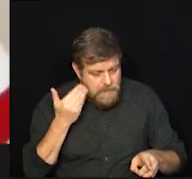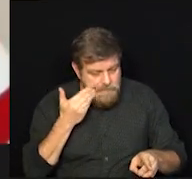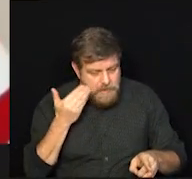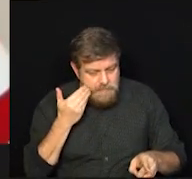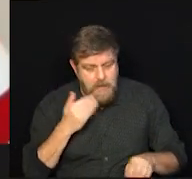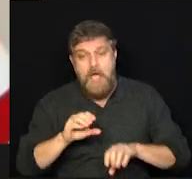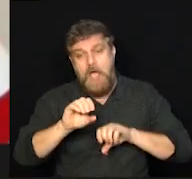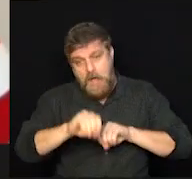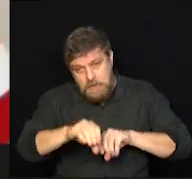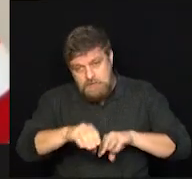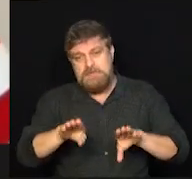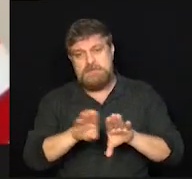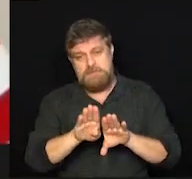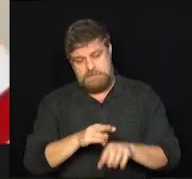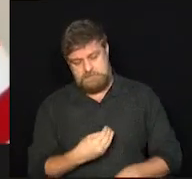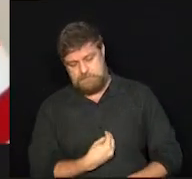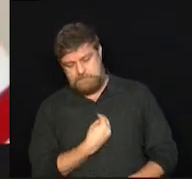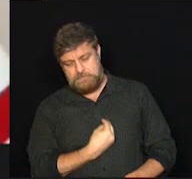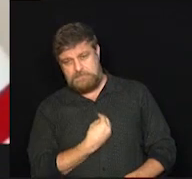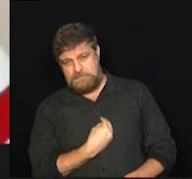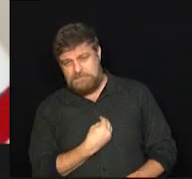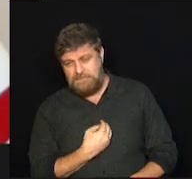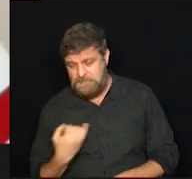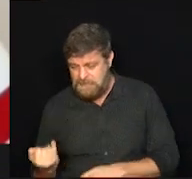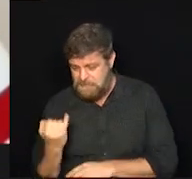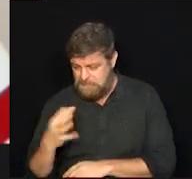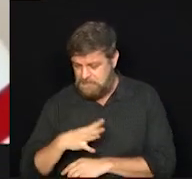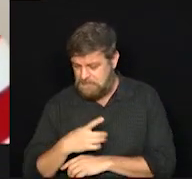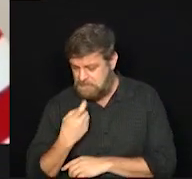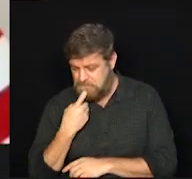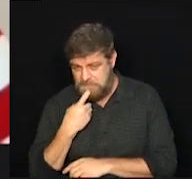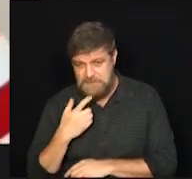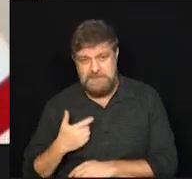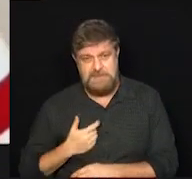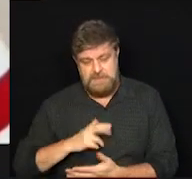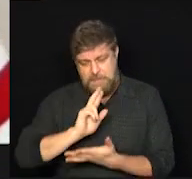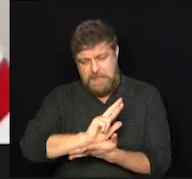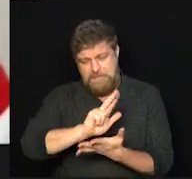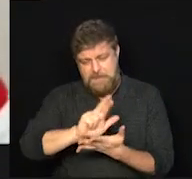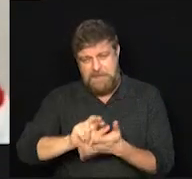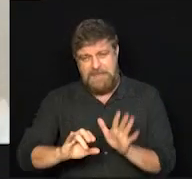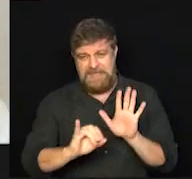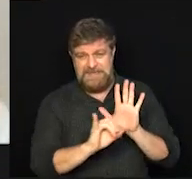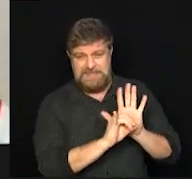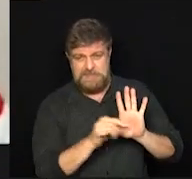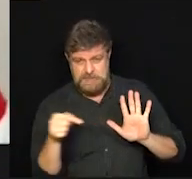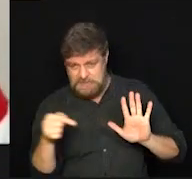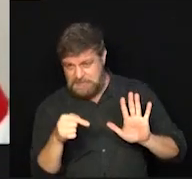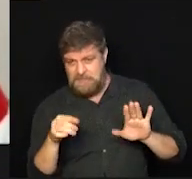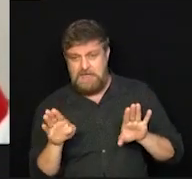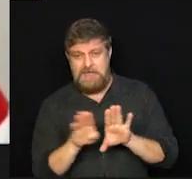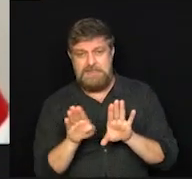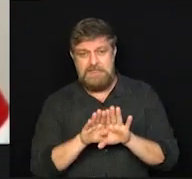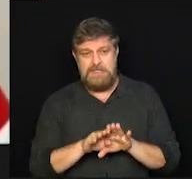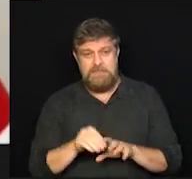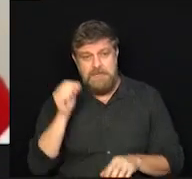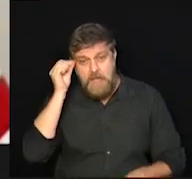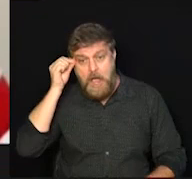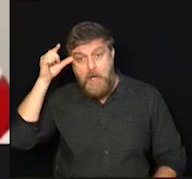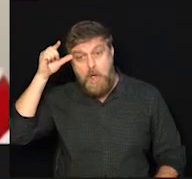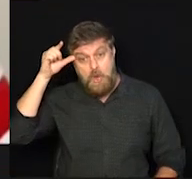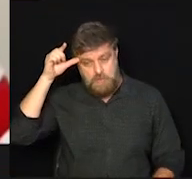passa por esse espaço né e a importância de Campinas também se reconhecer em várias identidades principalmente a identidade cultura única